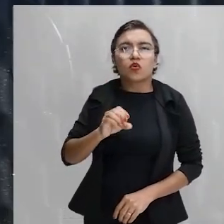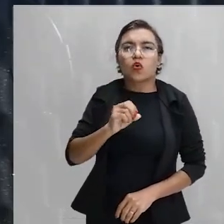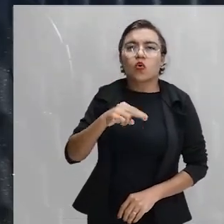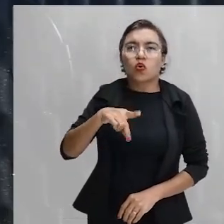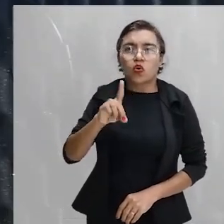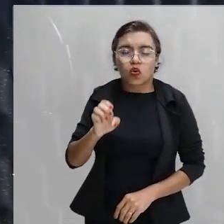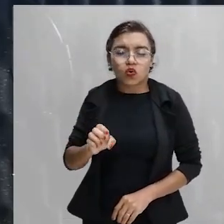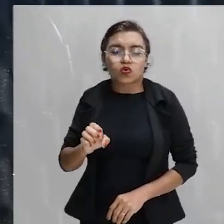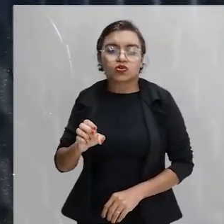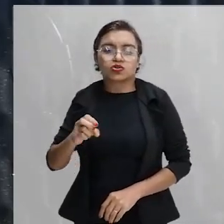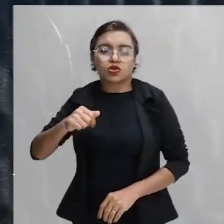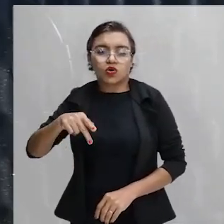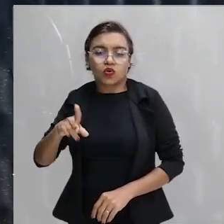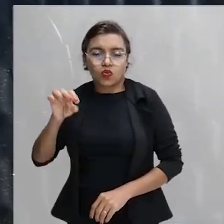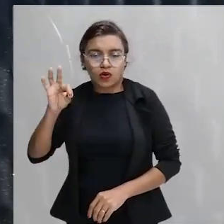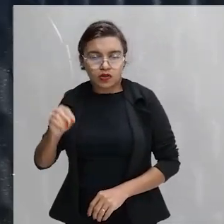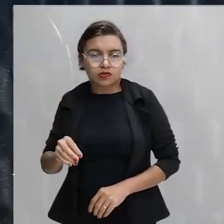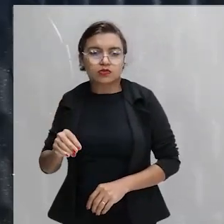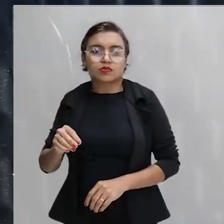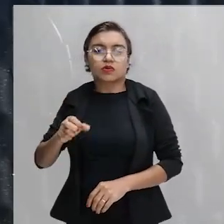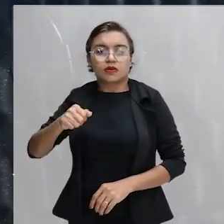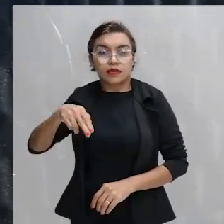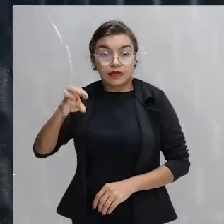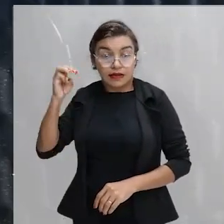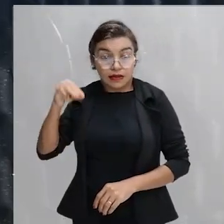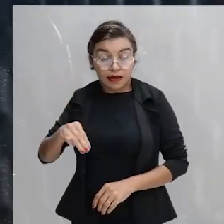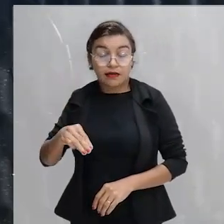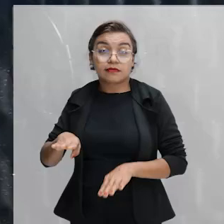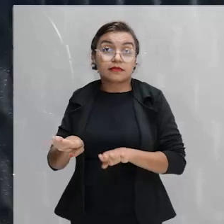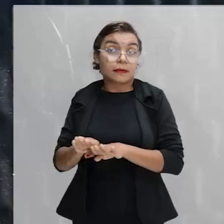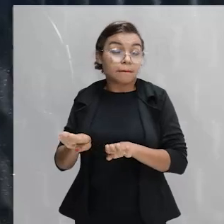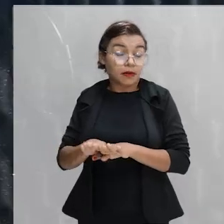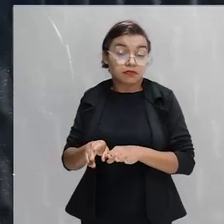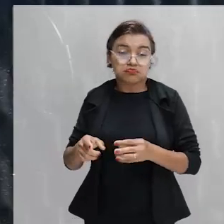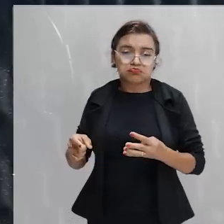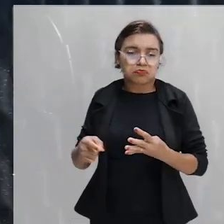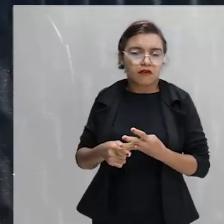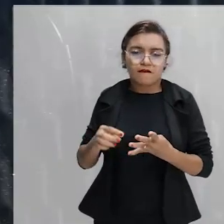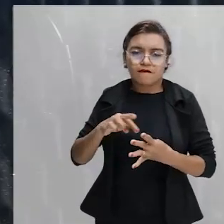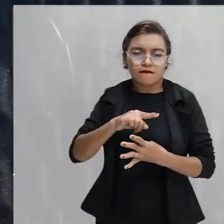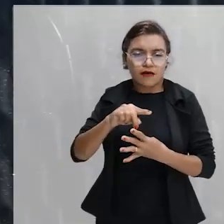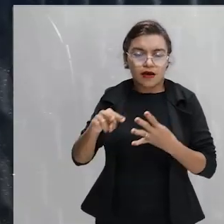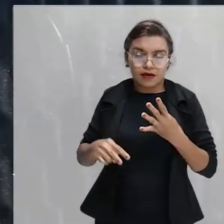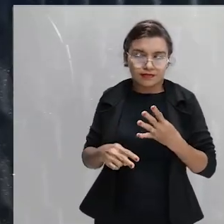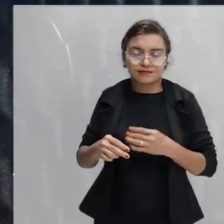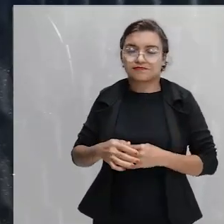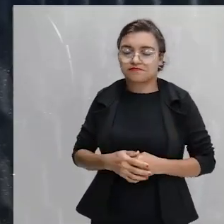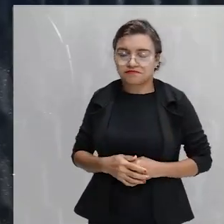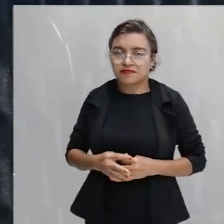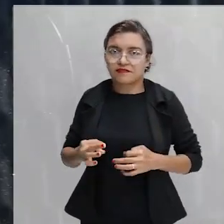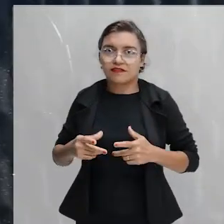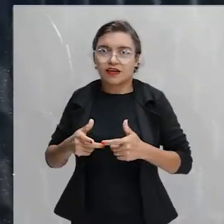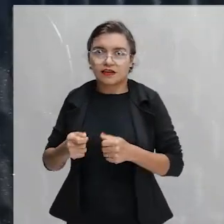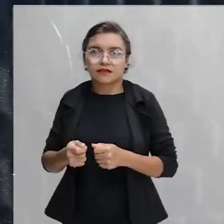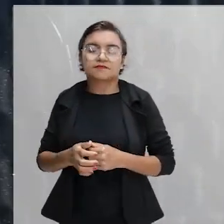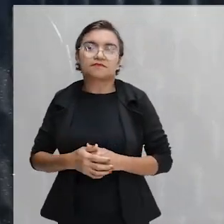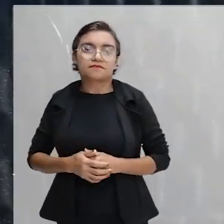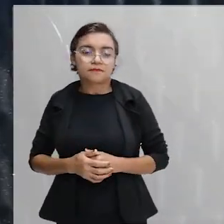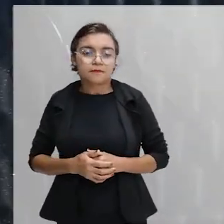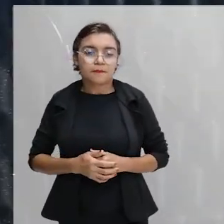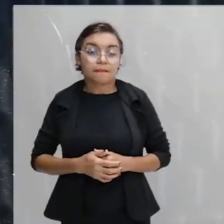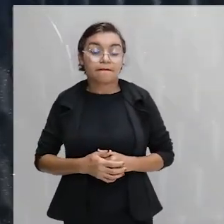viu que, já viu quem, tá? Quem que não é o namorado da Barbie. Estou engraçadinha hoje,